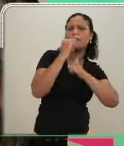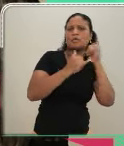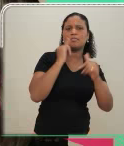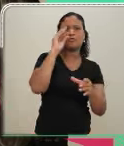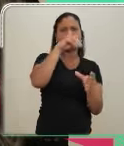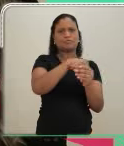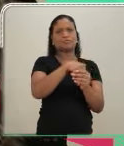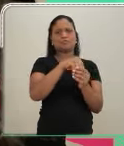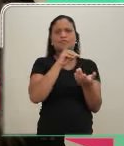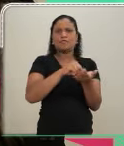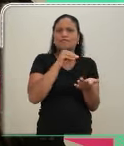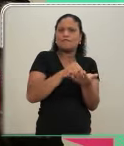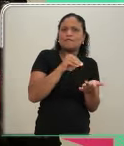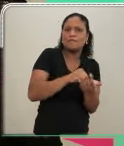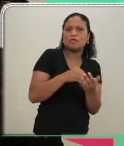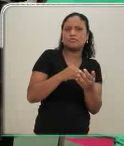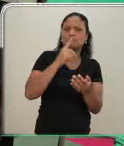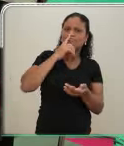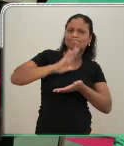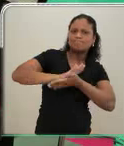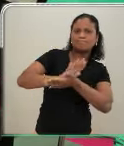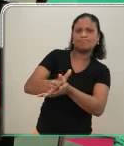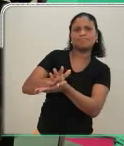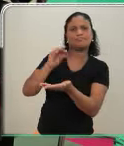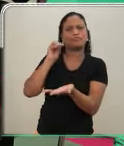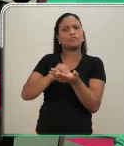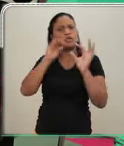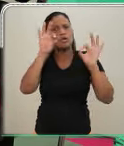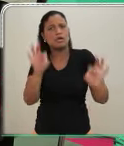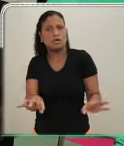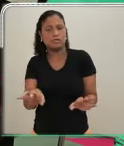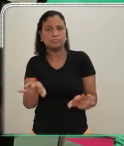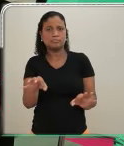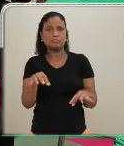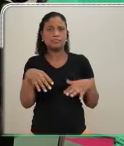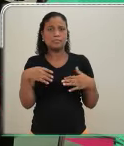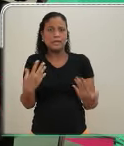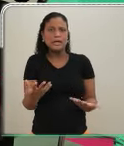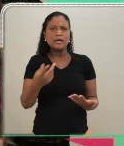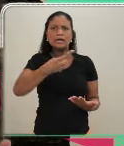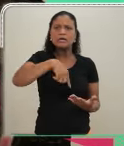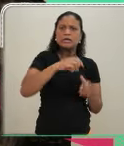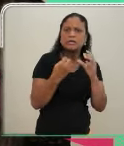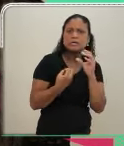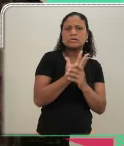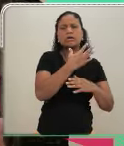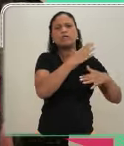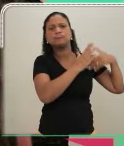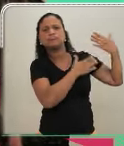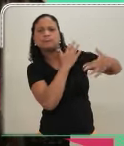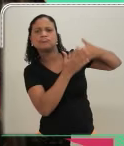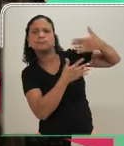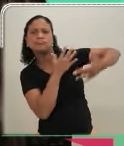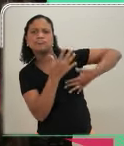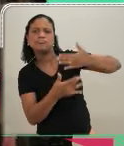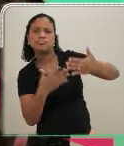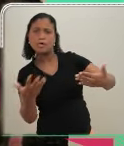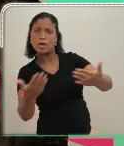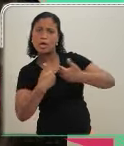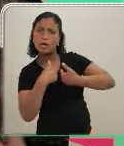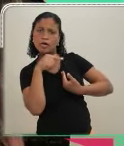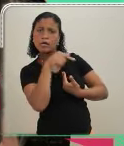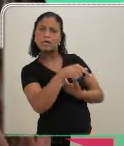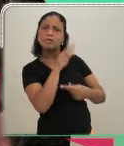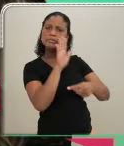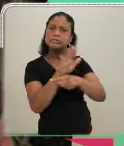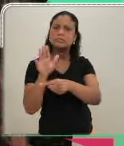ela produz justamente o preconceito e nós combatemos esse preconceito, levando a informação correta. Você desmistifica vários mitos